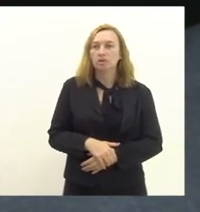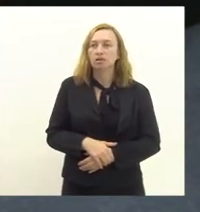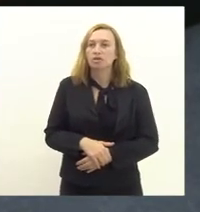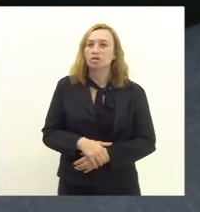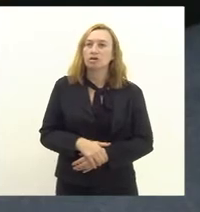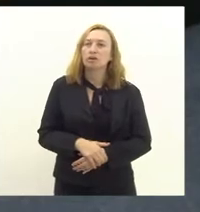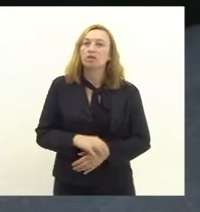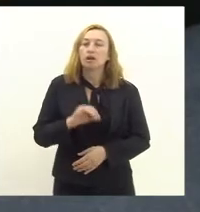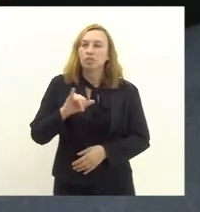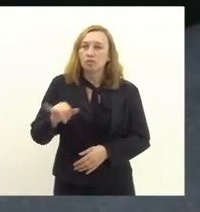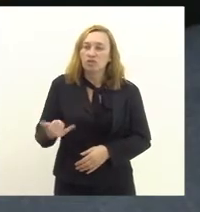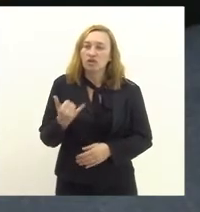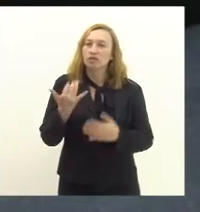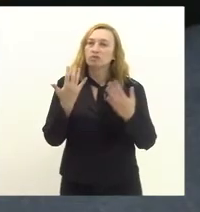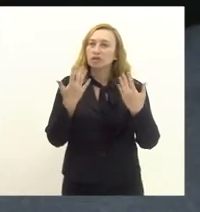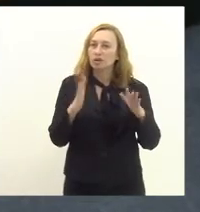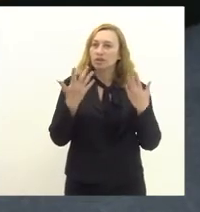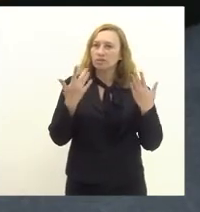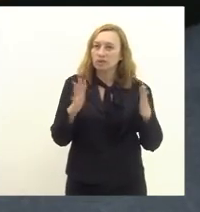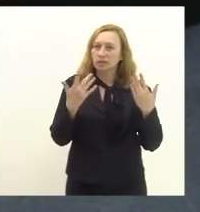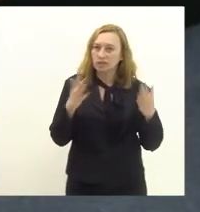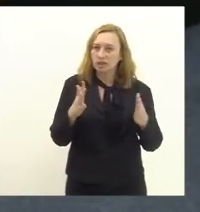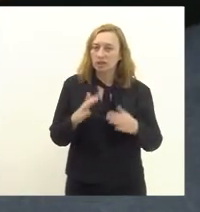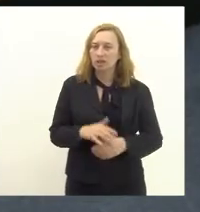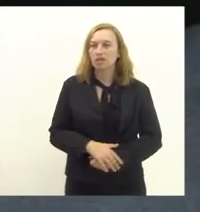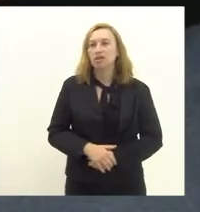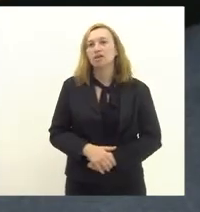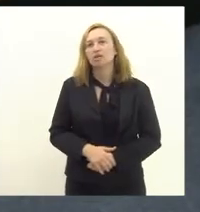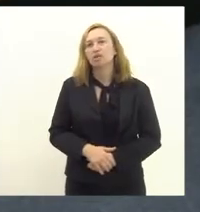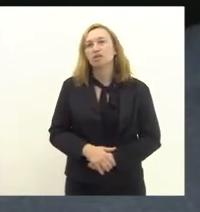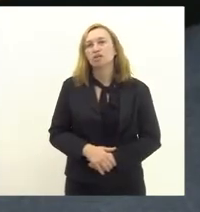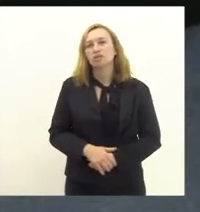E aproveitando para saudar aqui